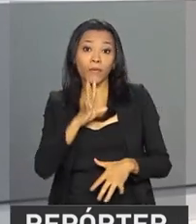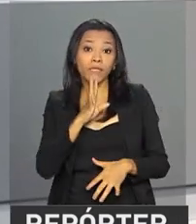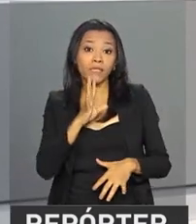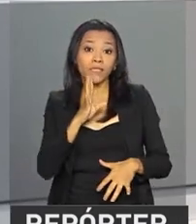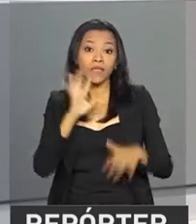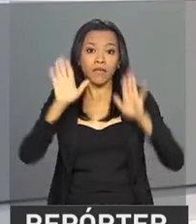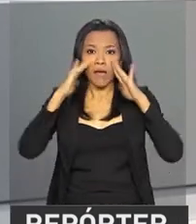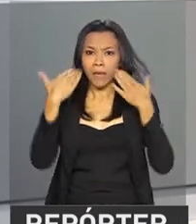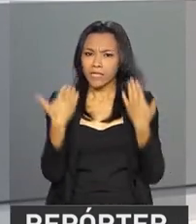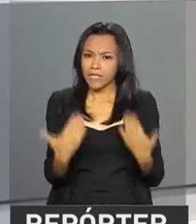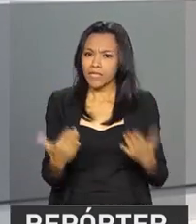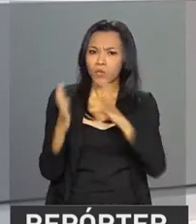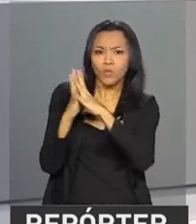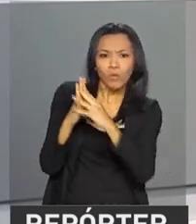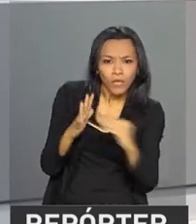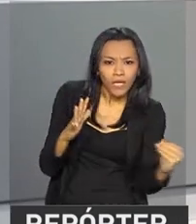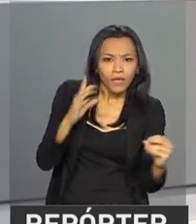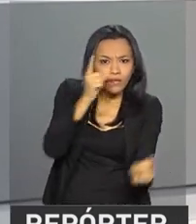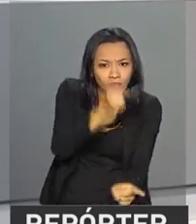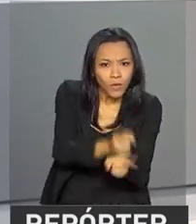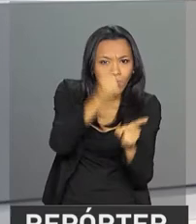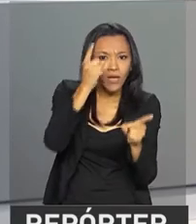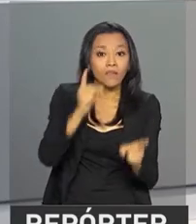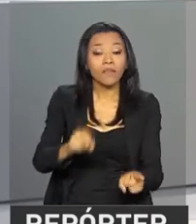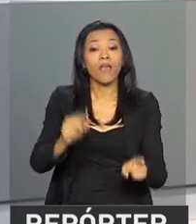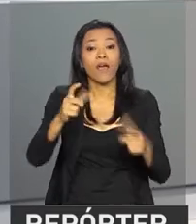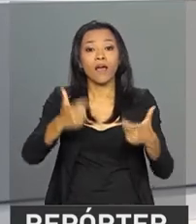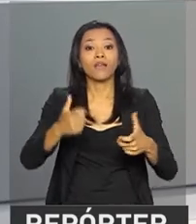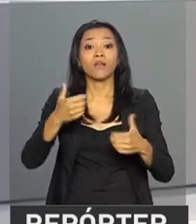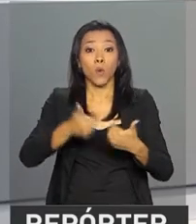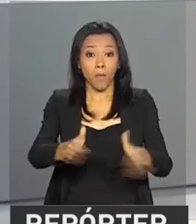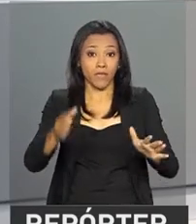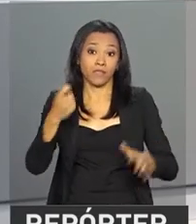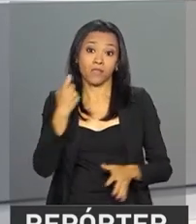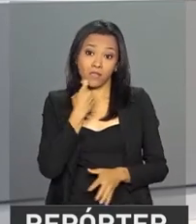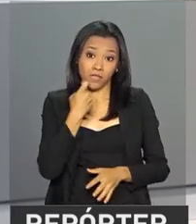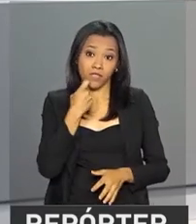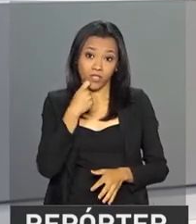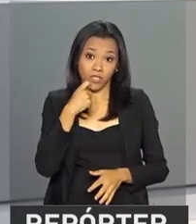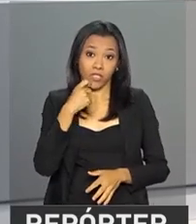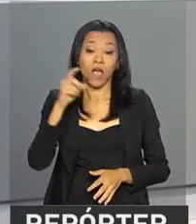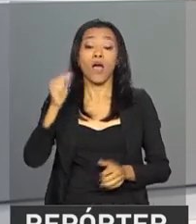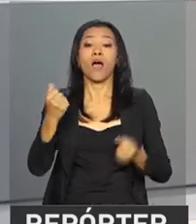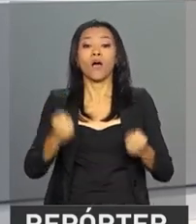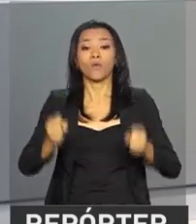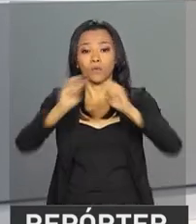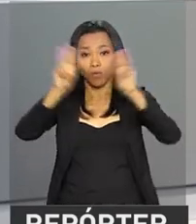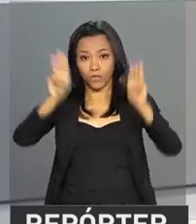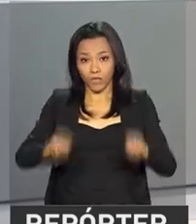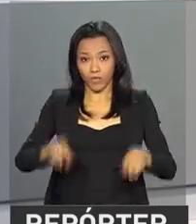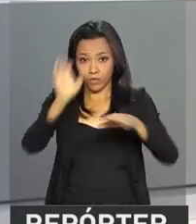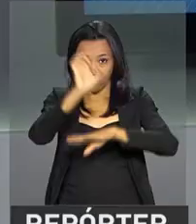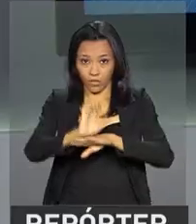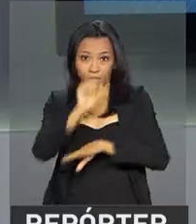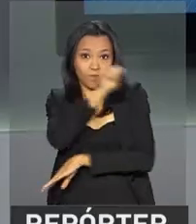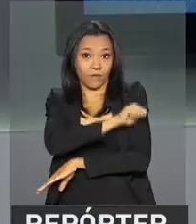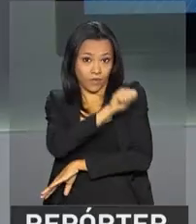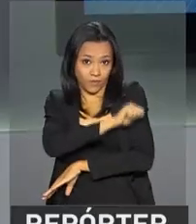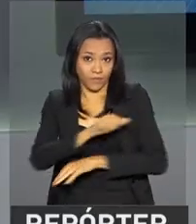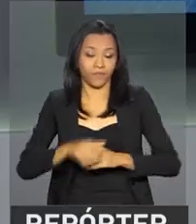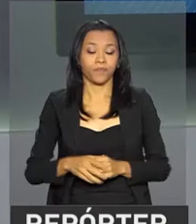exposição com réplicas dos achados que ficarão expostas a partir desta sexta feira no museu nacional do rio de janeiro